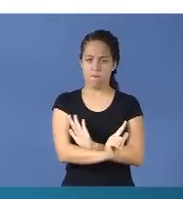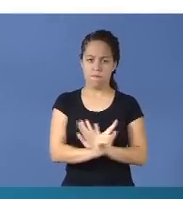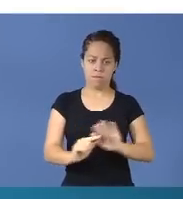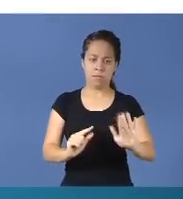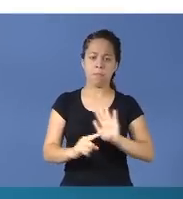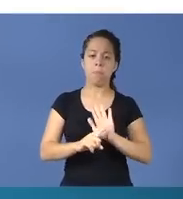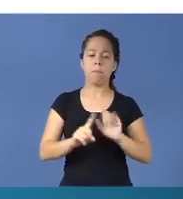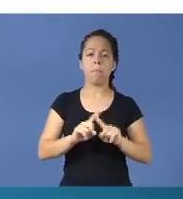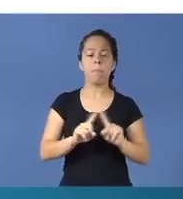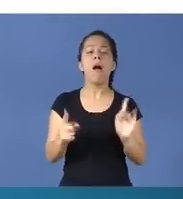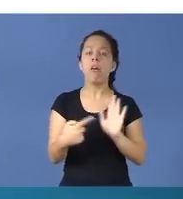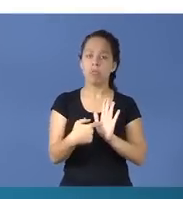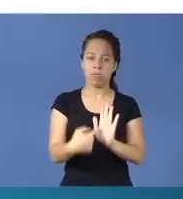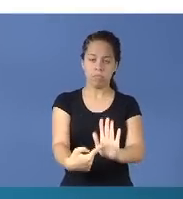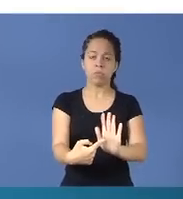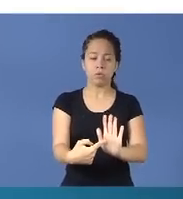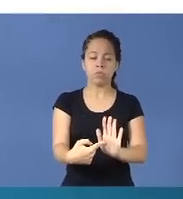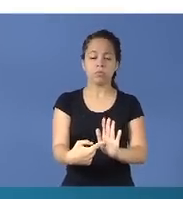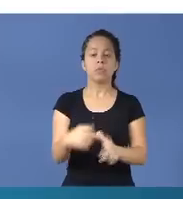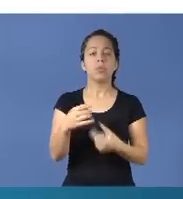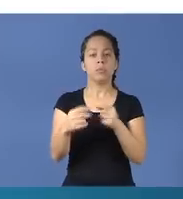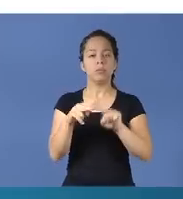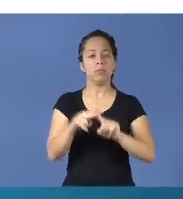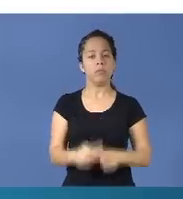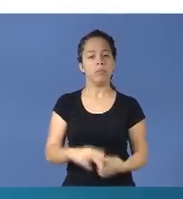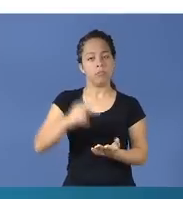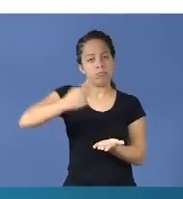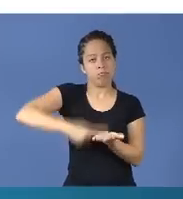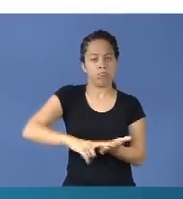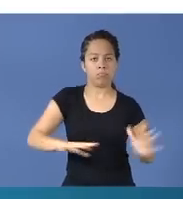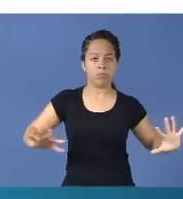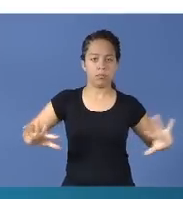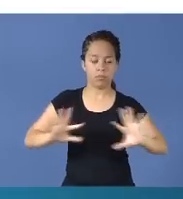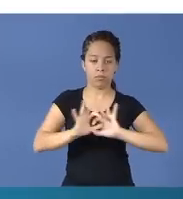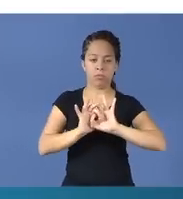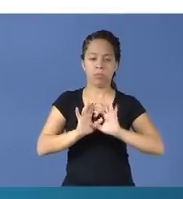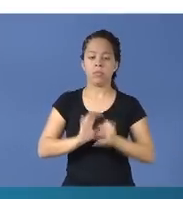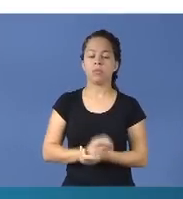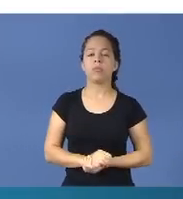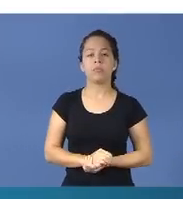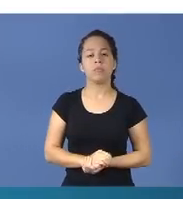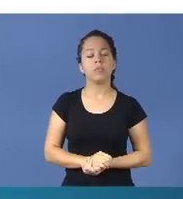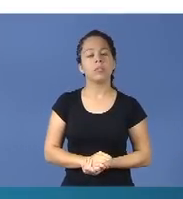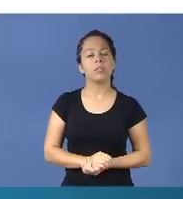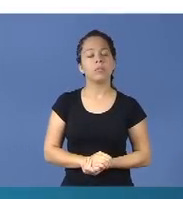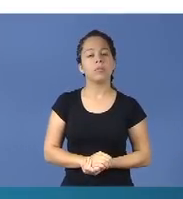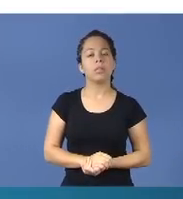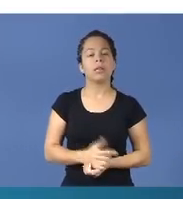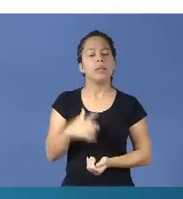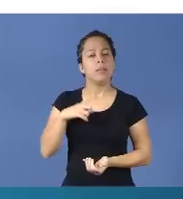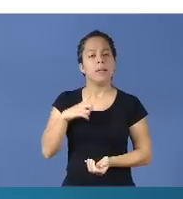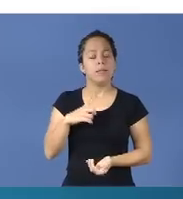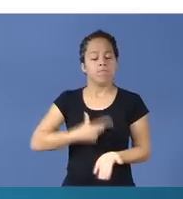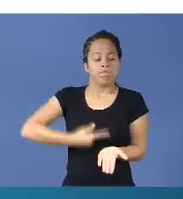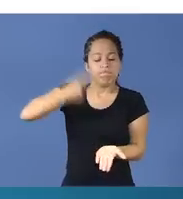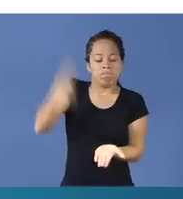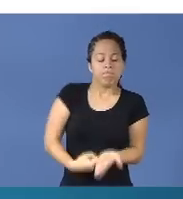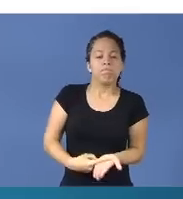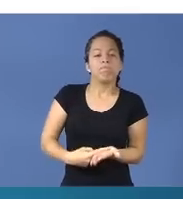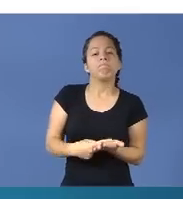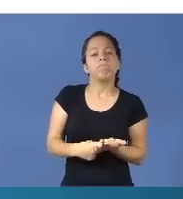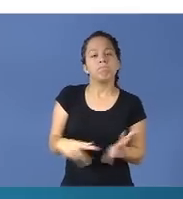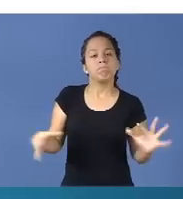está a restauração da aliança ou do concerto, né? E diz assim, com tudo isto fizemos uma firme aliança ou um